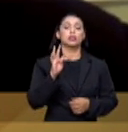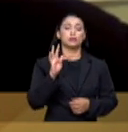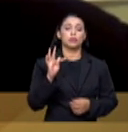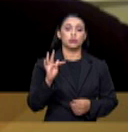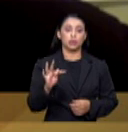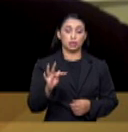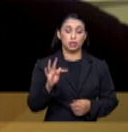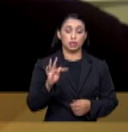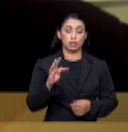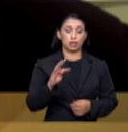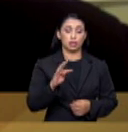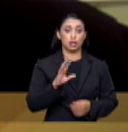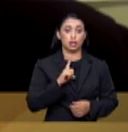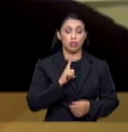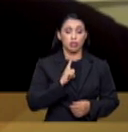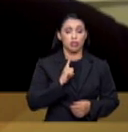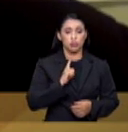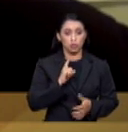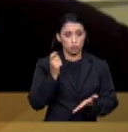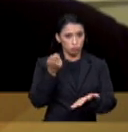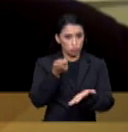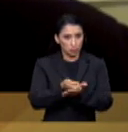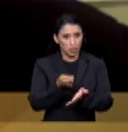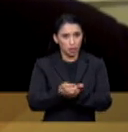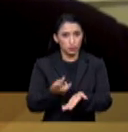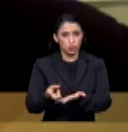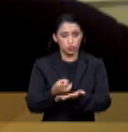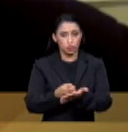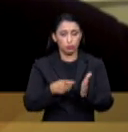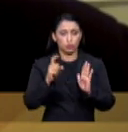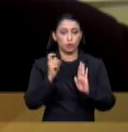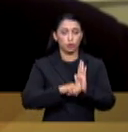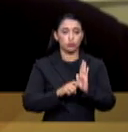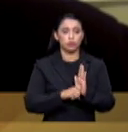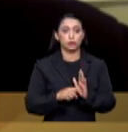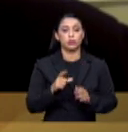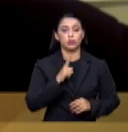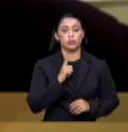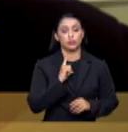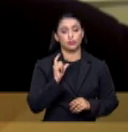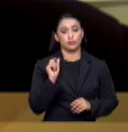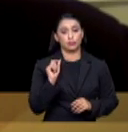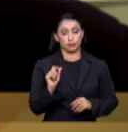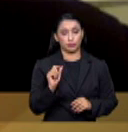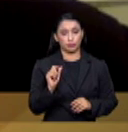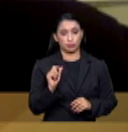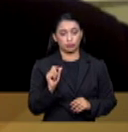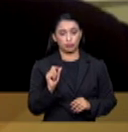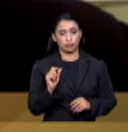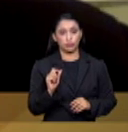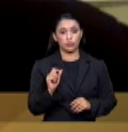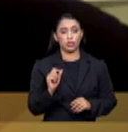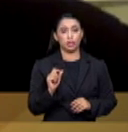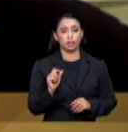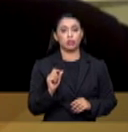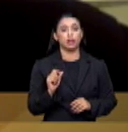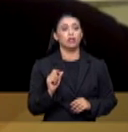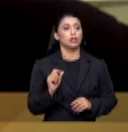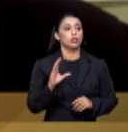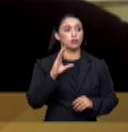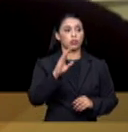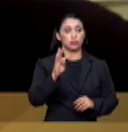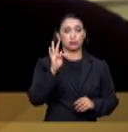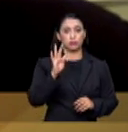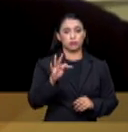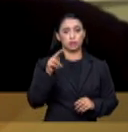repito, a norma de caráter nacional que define a abrangência da expressão rendimentos pagos a qualquer título é o artigo 85, e